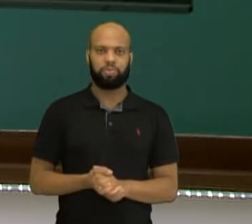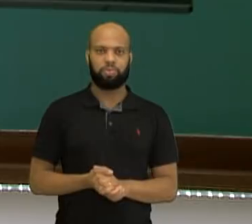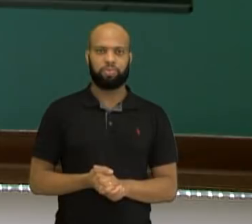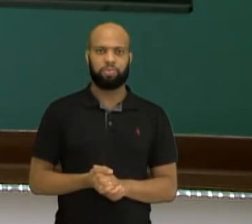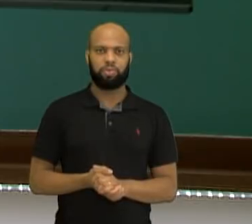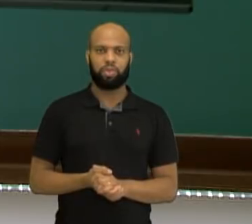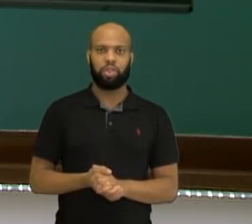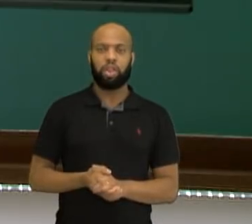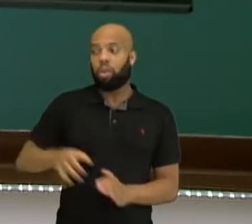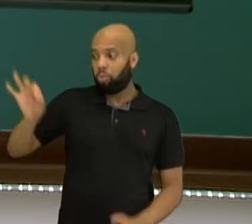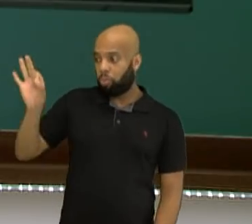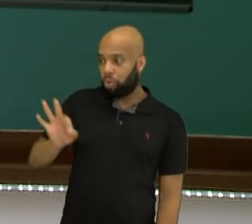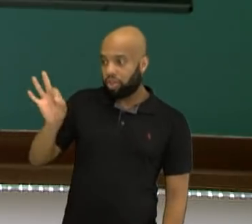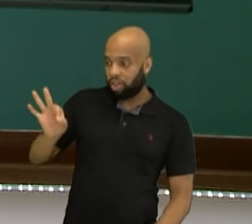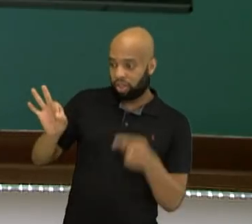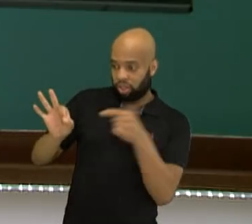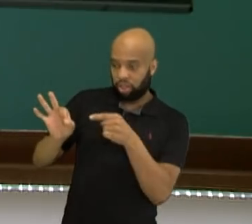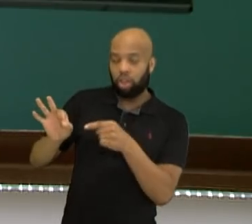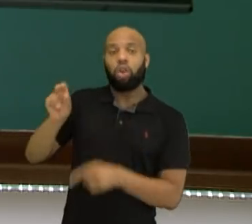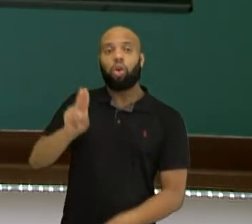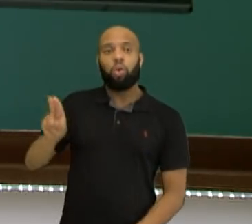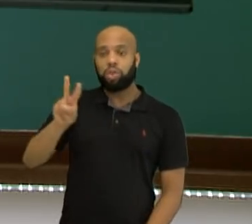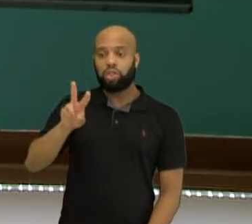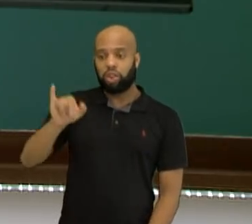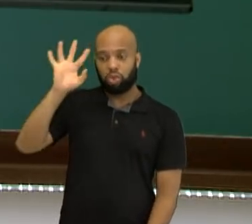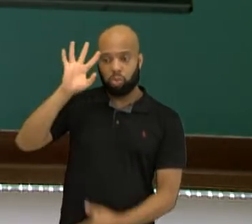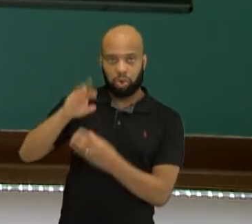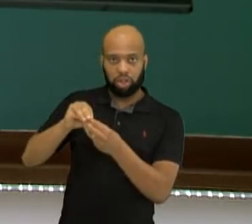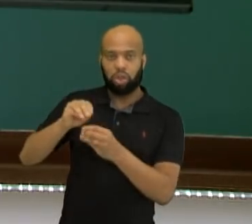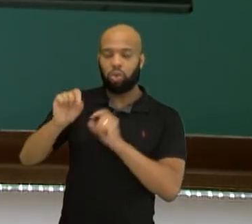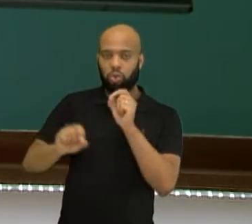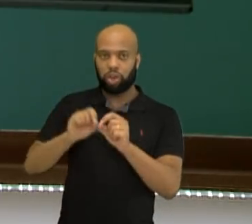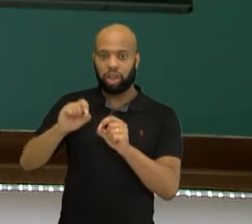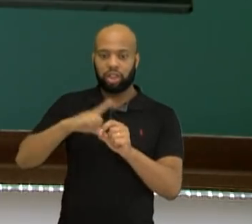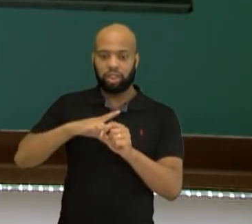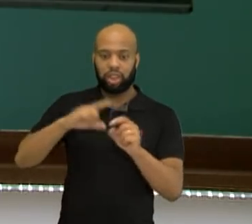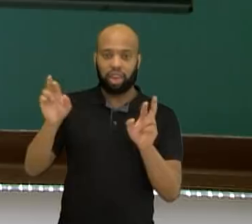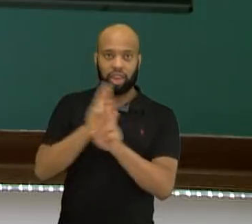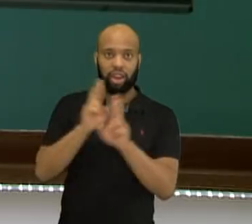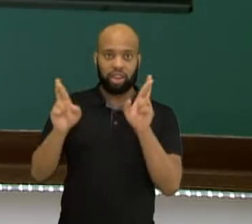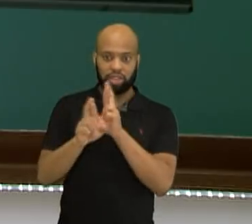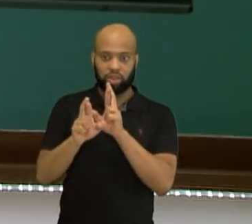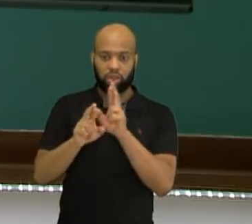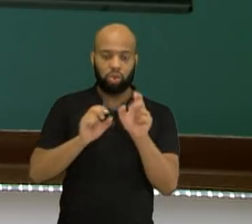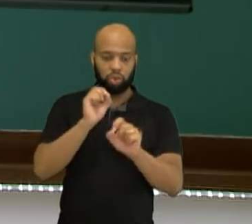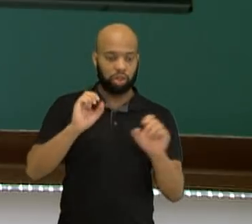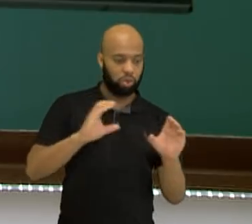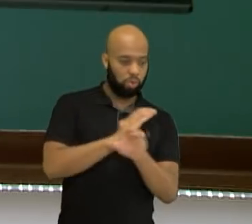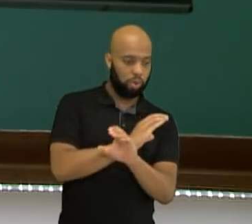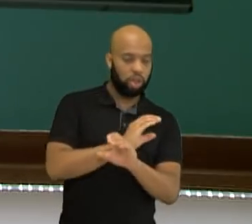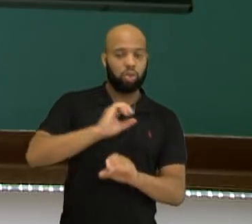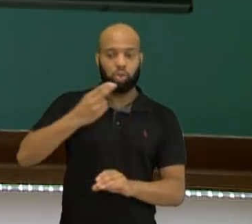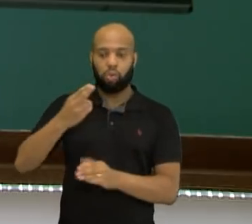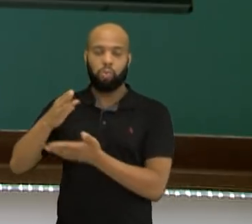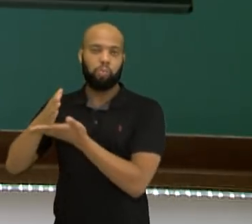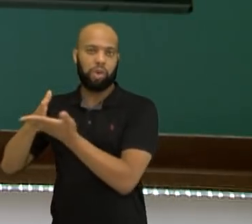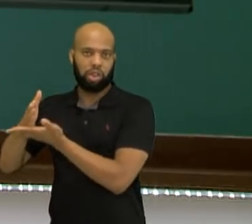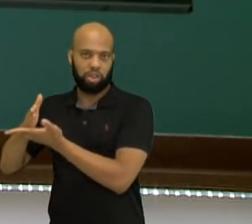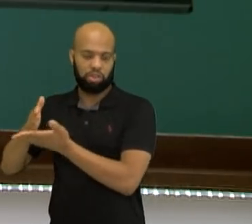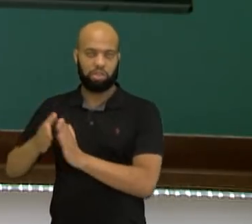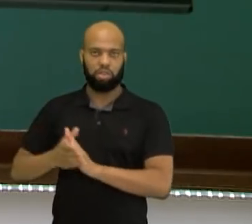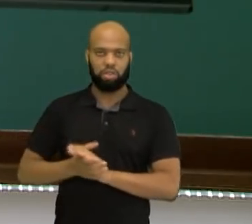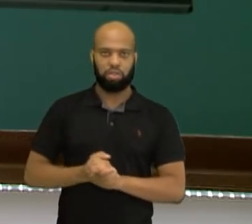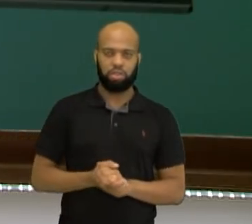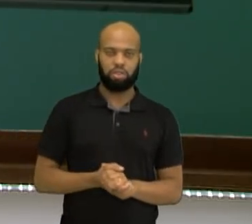E elas são úteis também para você compreender melhor a relação entre a parte e o todo, ou uma porção em relação à quantidade total, tá